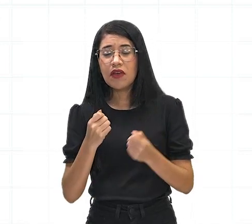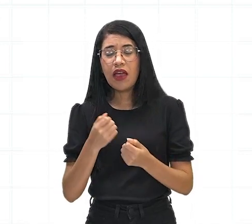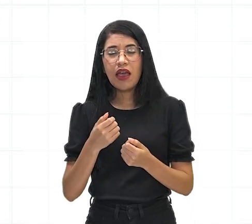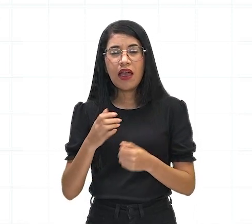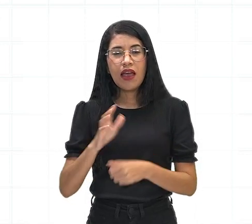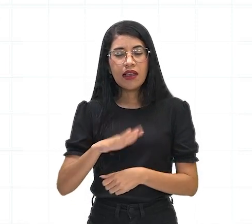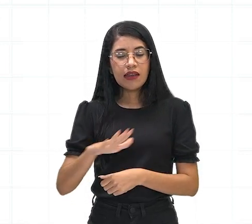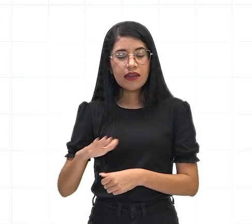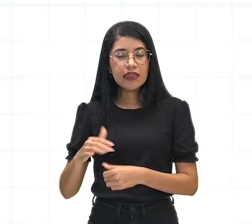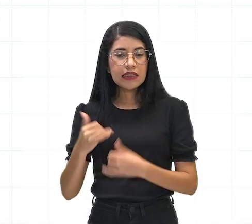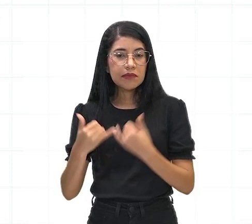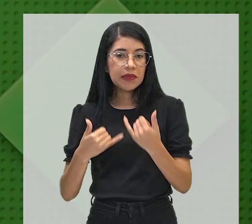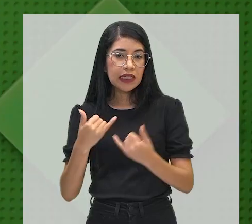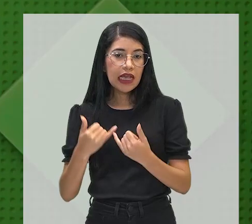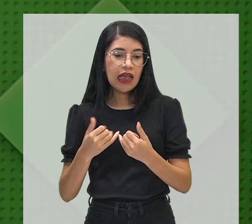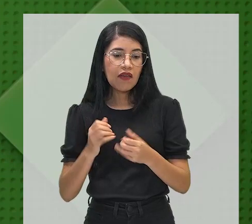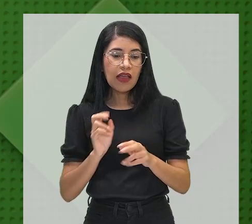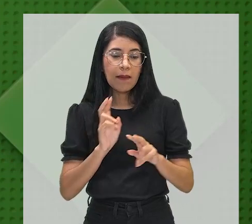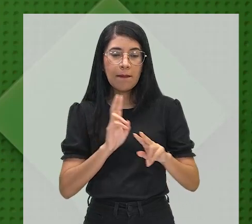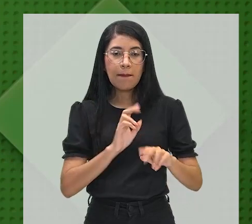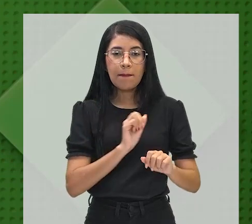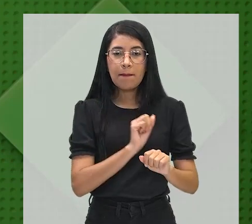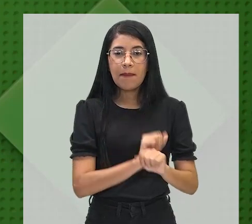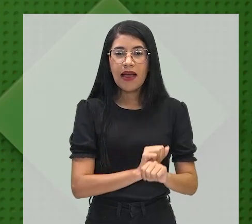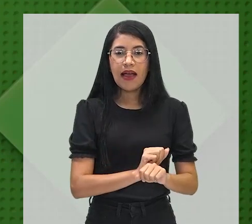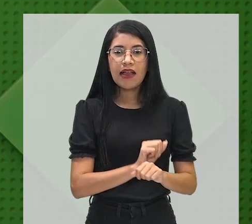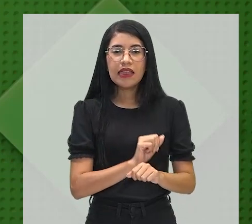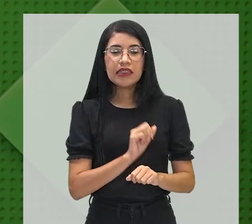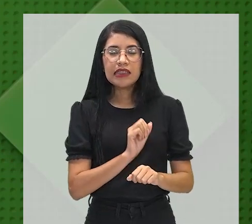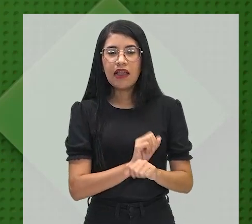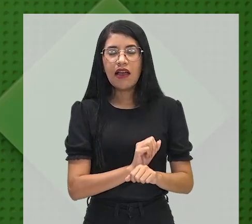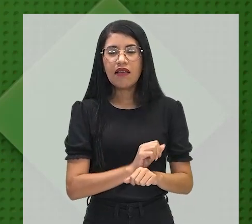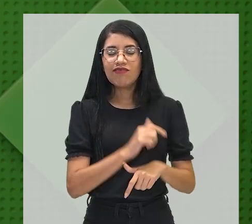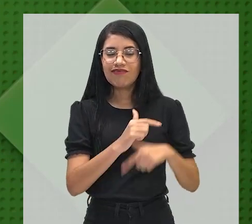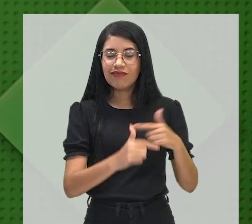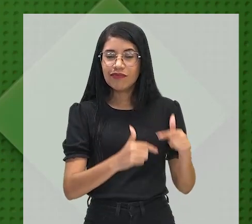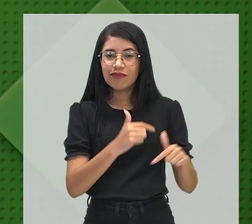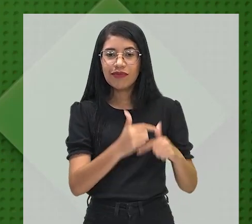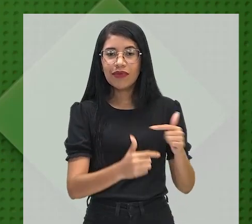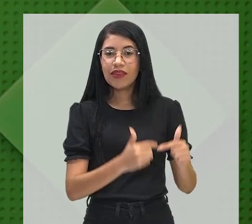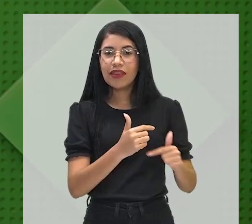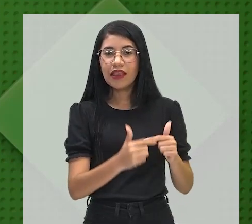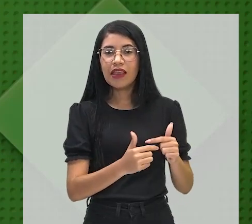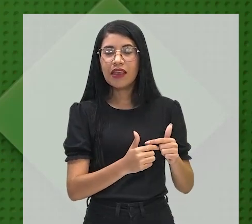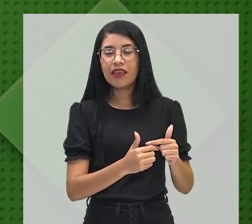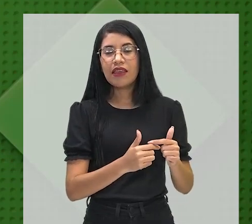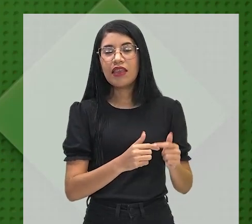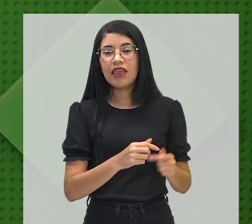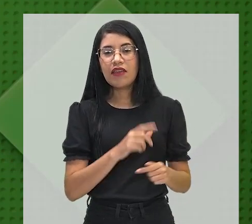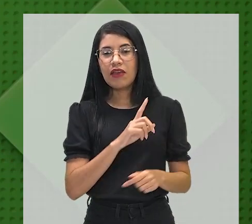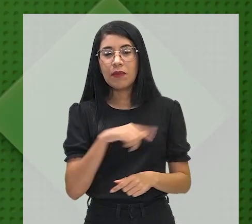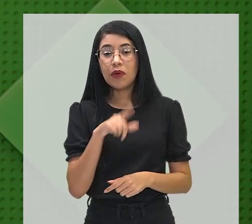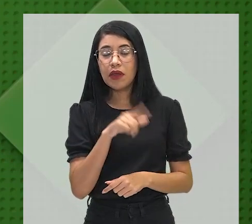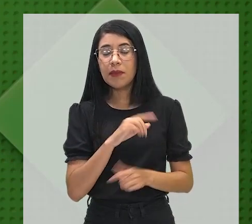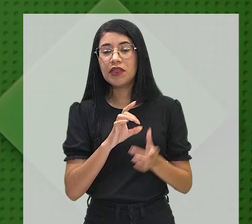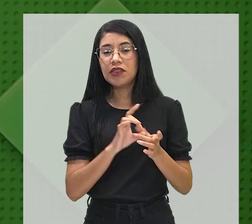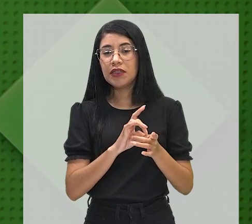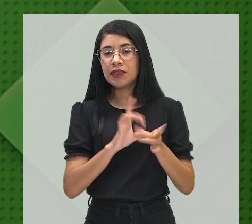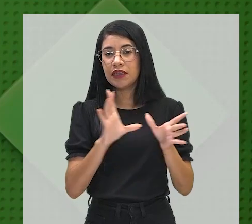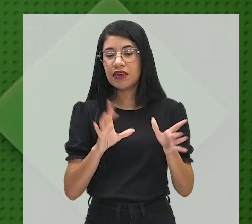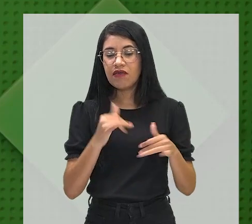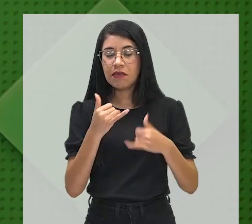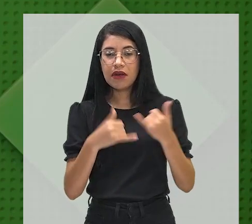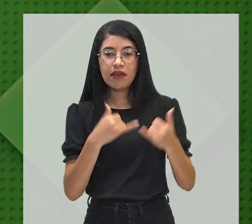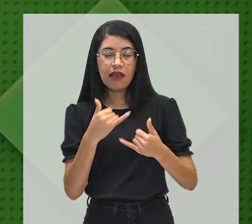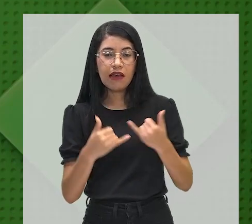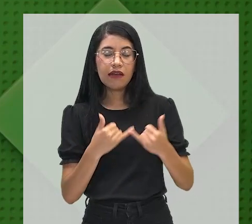não possa exercer a sua infância, né, que tem que ficar presa a algo, a alguma atividade que vá privá-la, né, de brincar